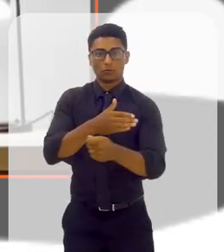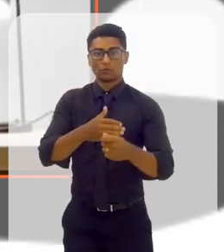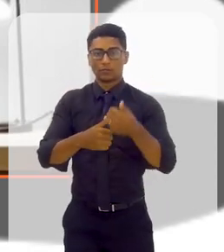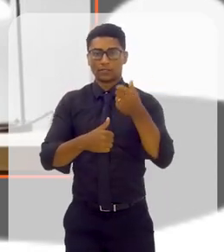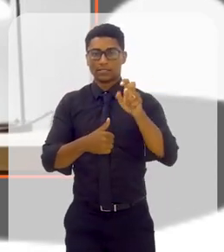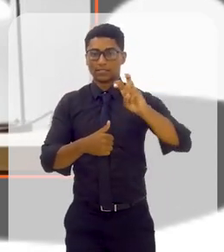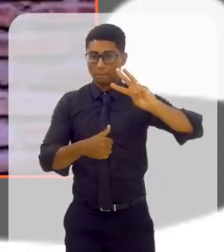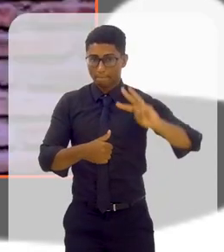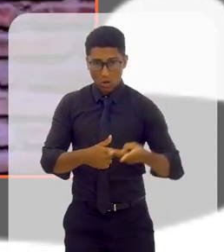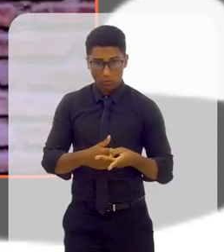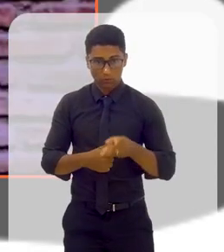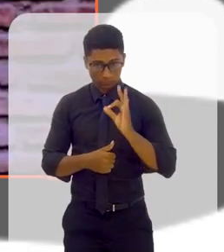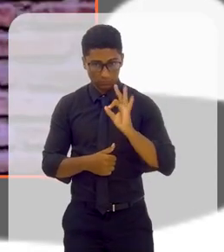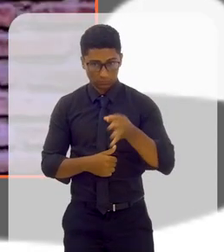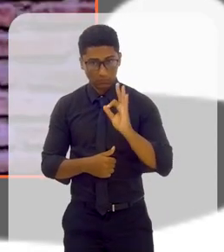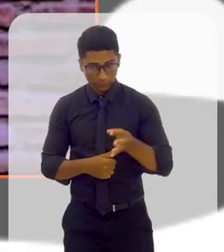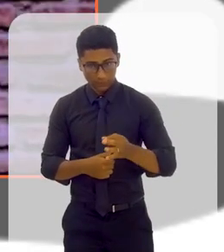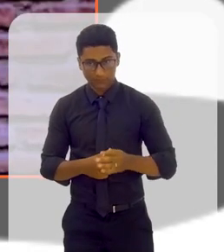né?